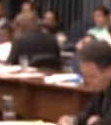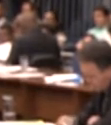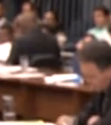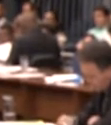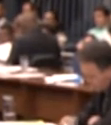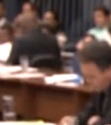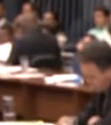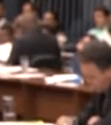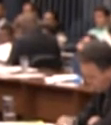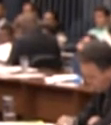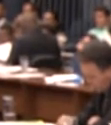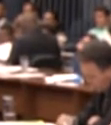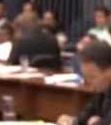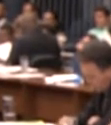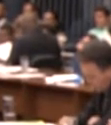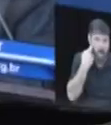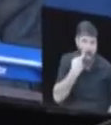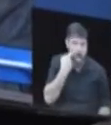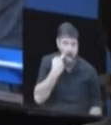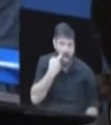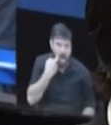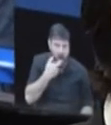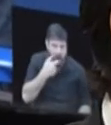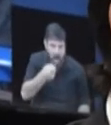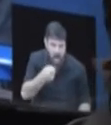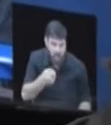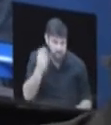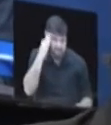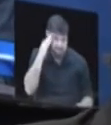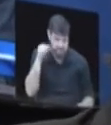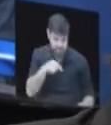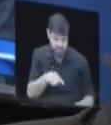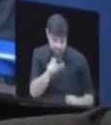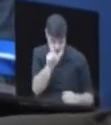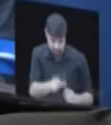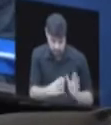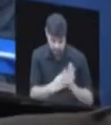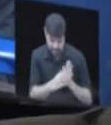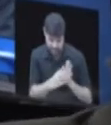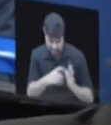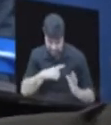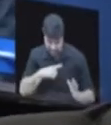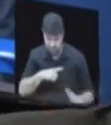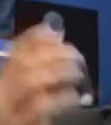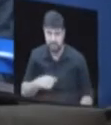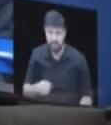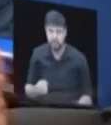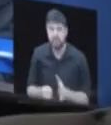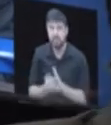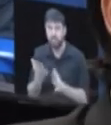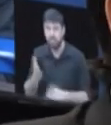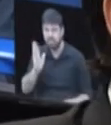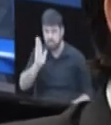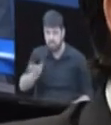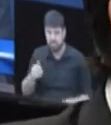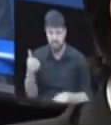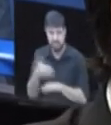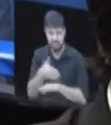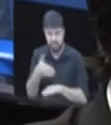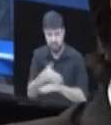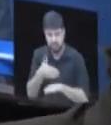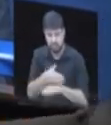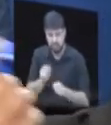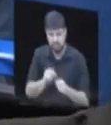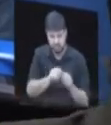e concedem títulos de cidadã campineira. O sexto projeto é de autoria do vereador Pedro Tourinho e quer proibir o trote em vias públicas da